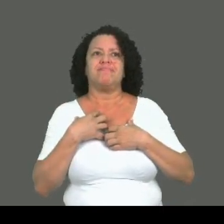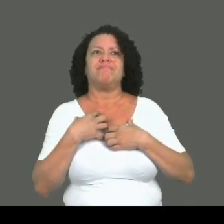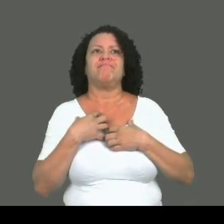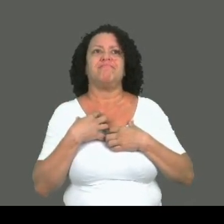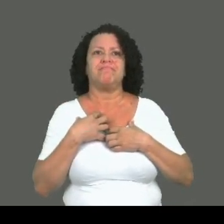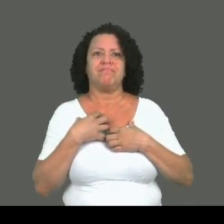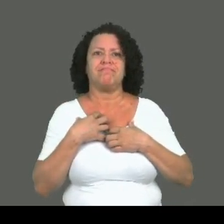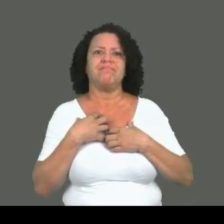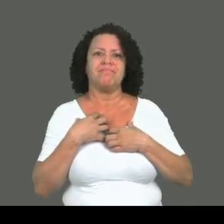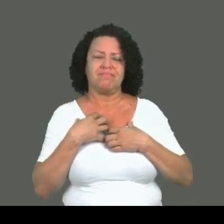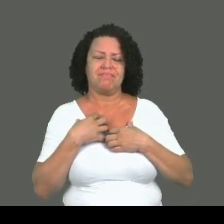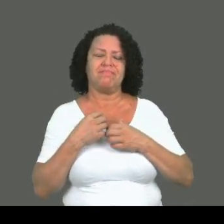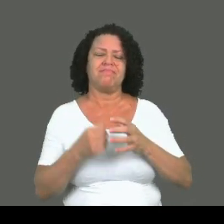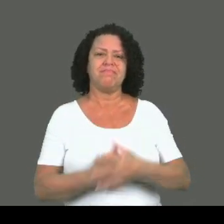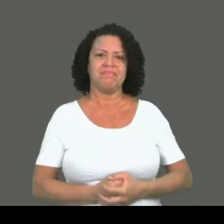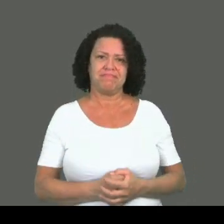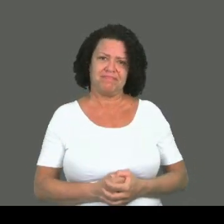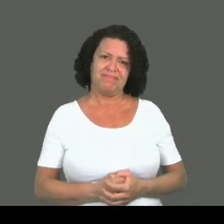tá?